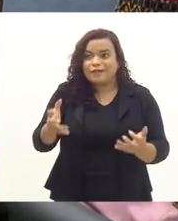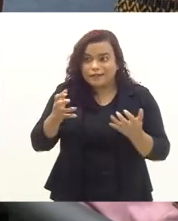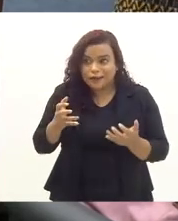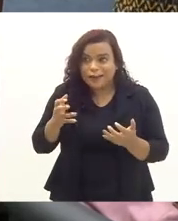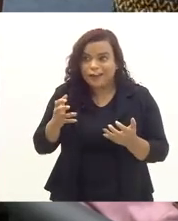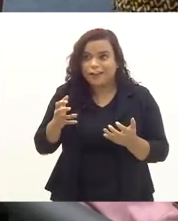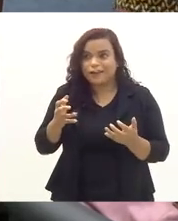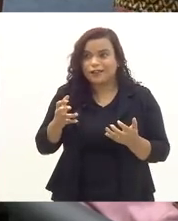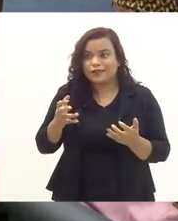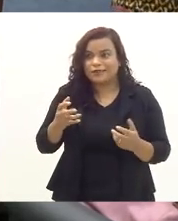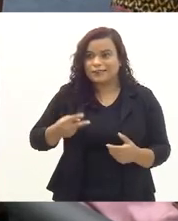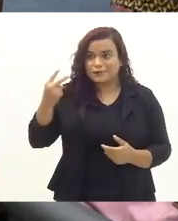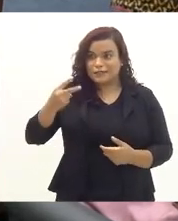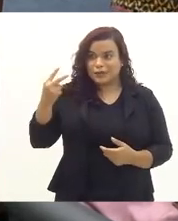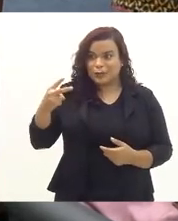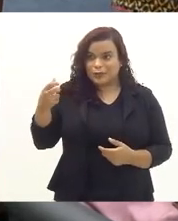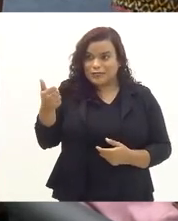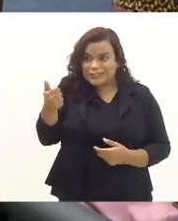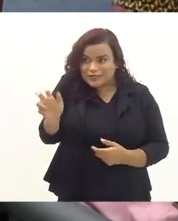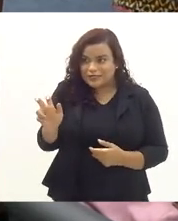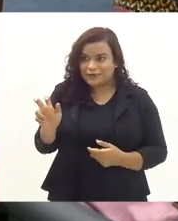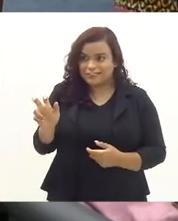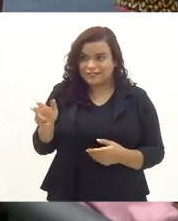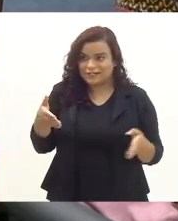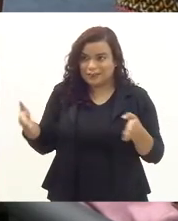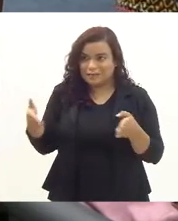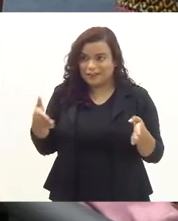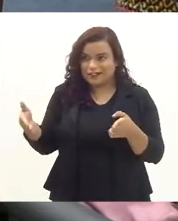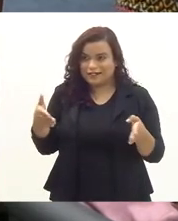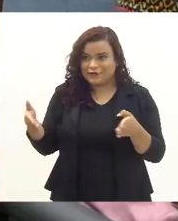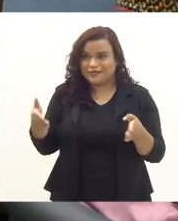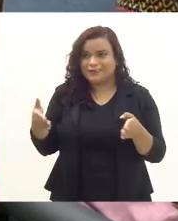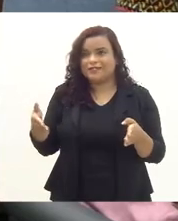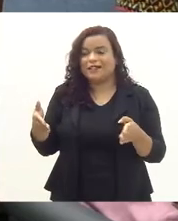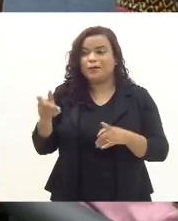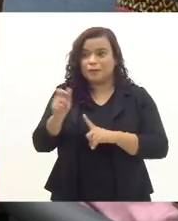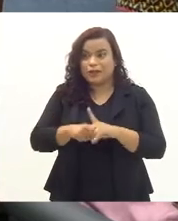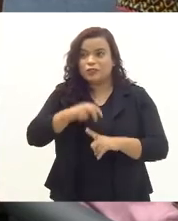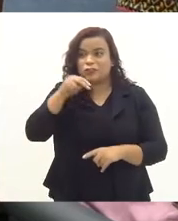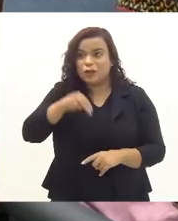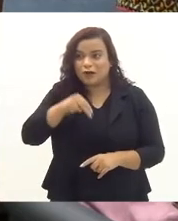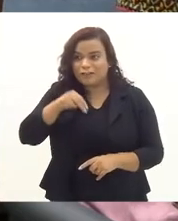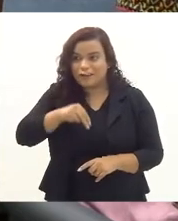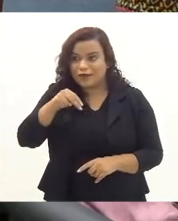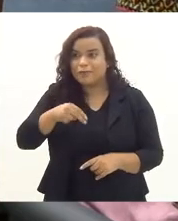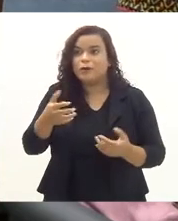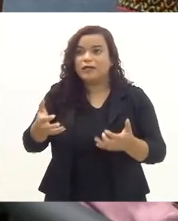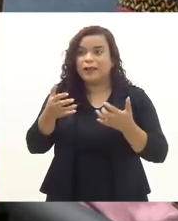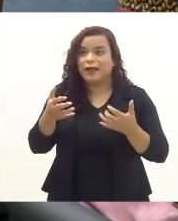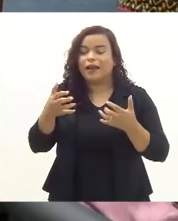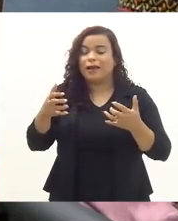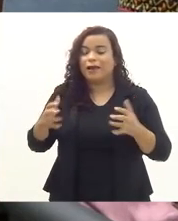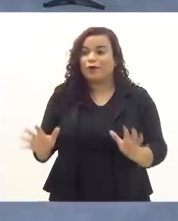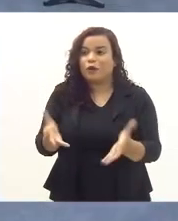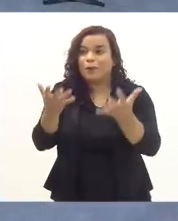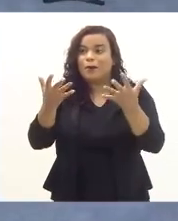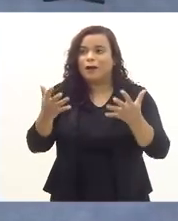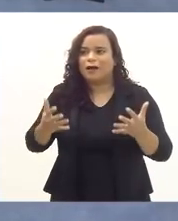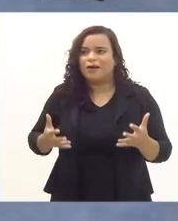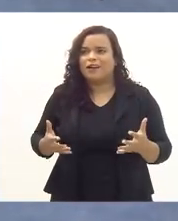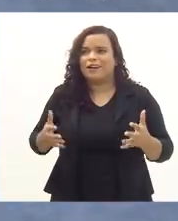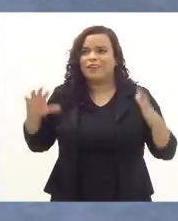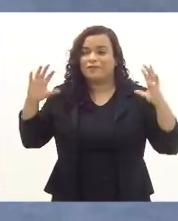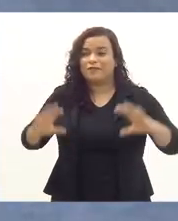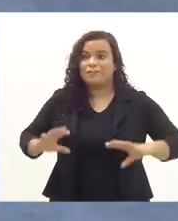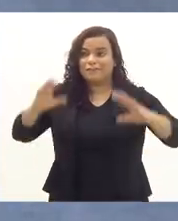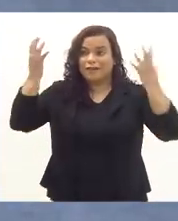na segunda quinzena de mês de novembro comemorar o festival Estadual dos